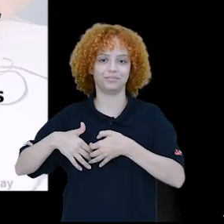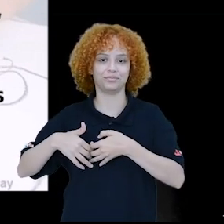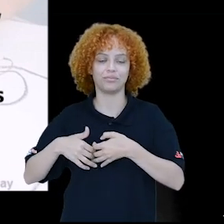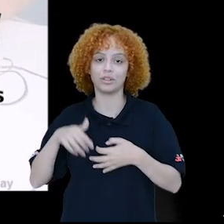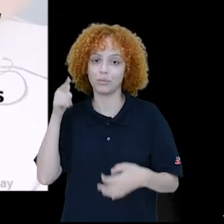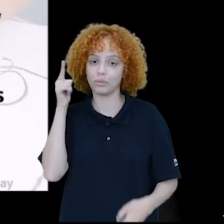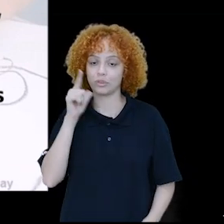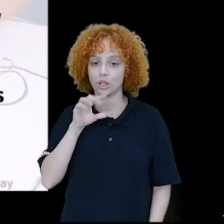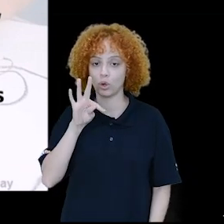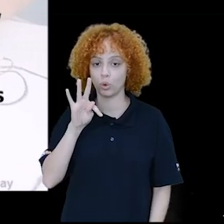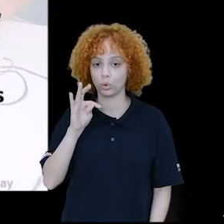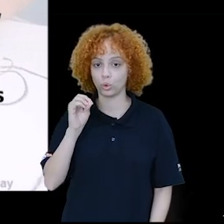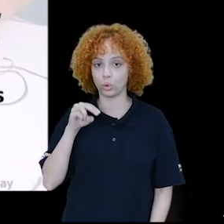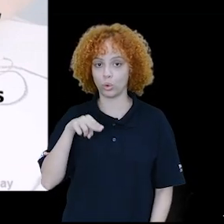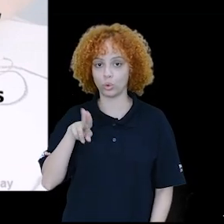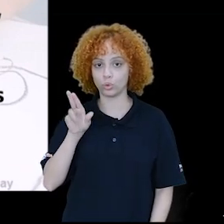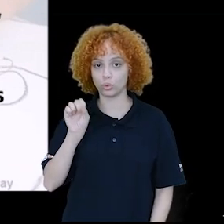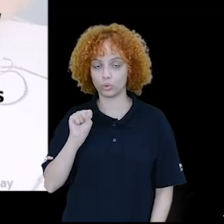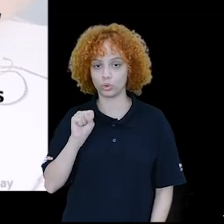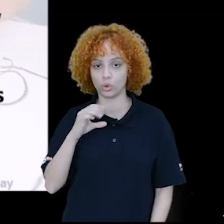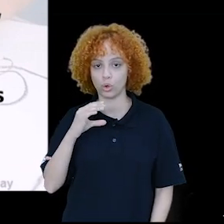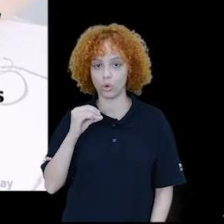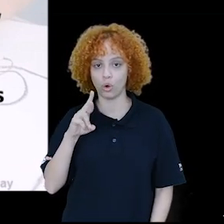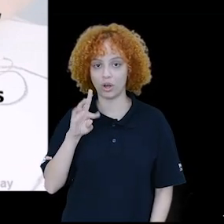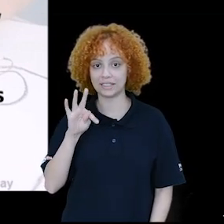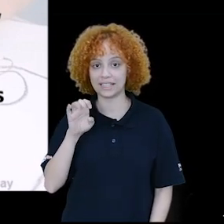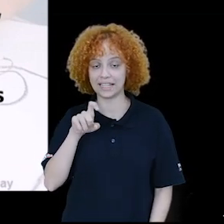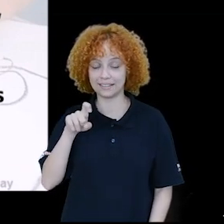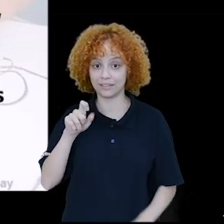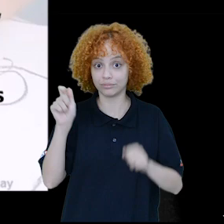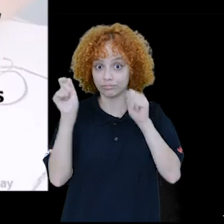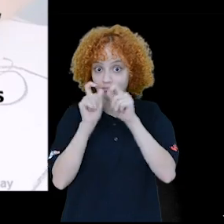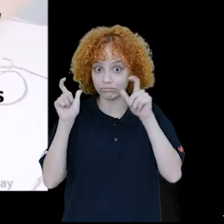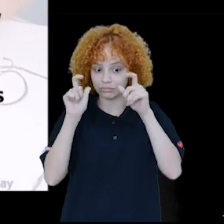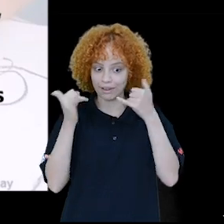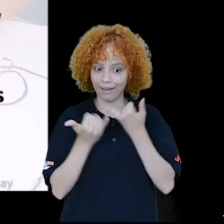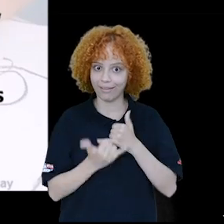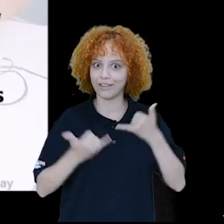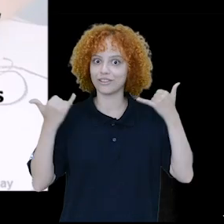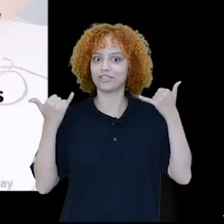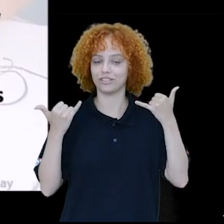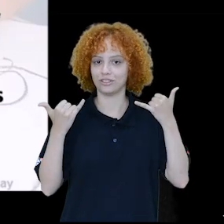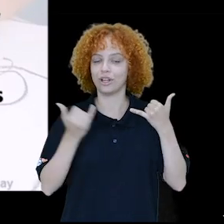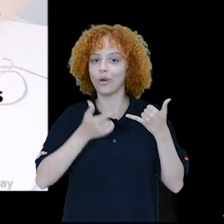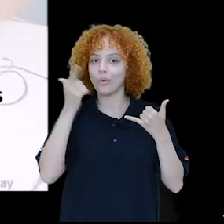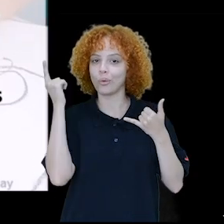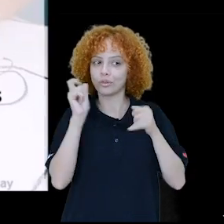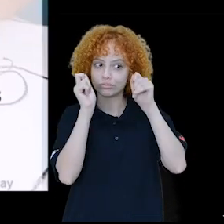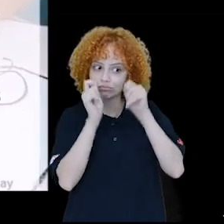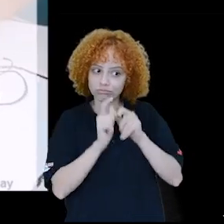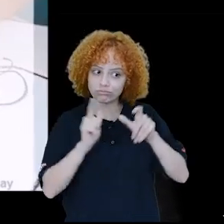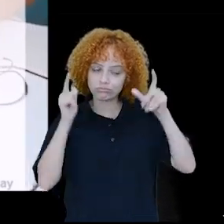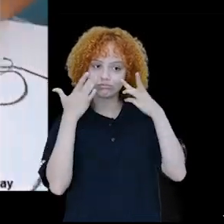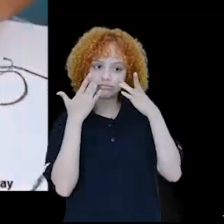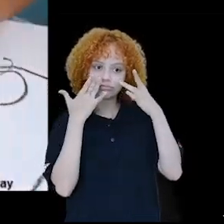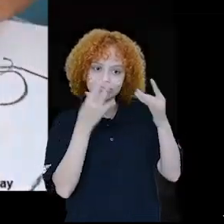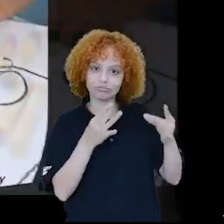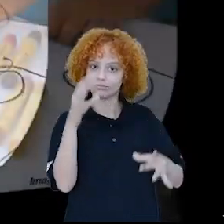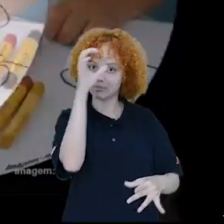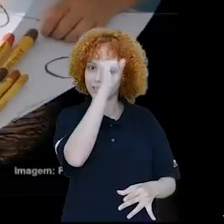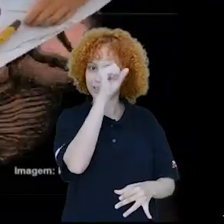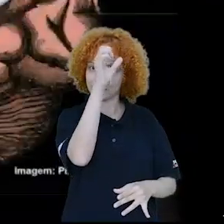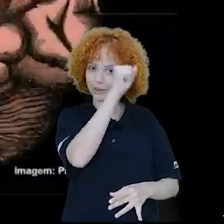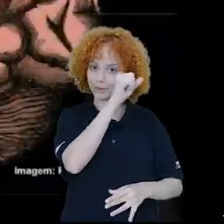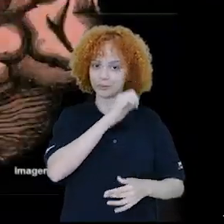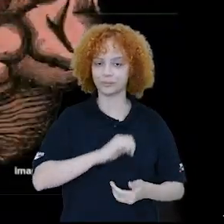para que o tônus do córtex se mantenha em alerta, com energia, desperto para o